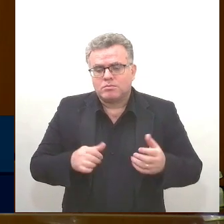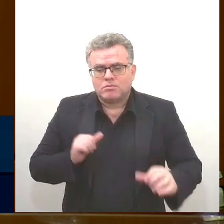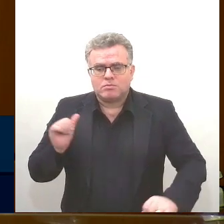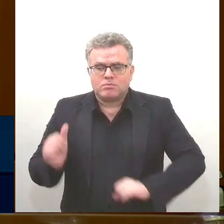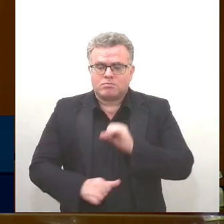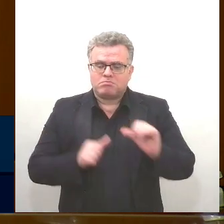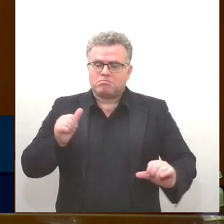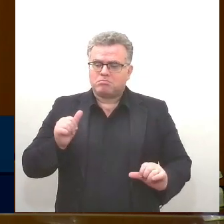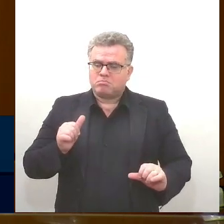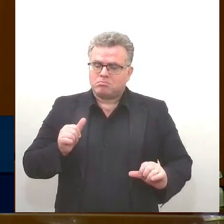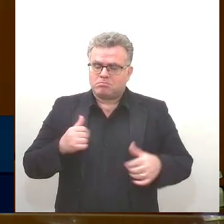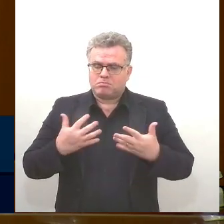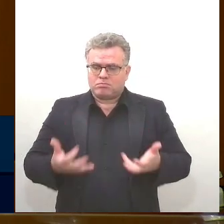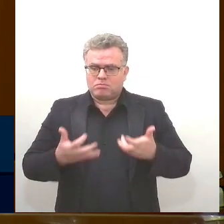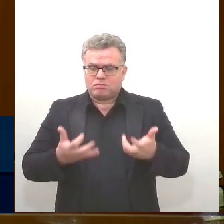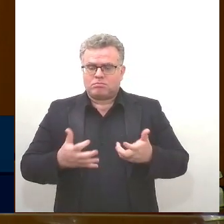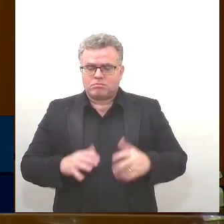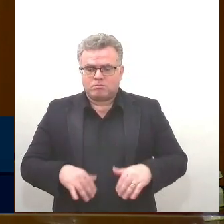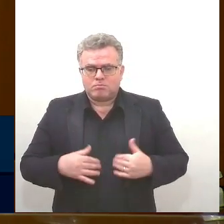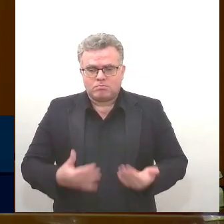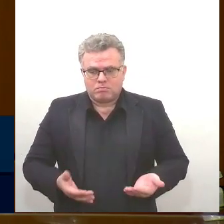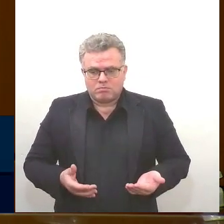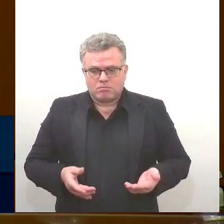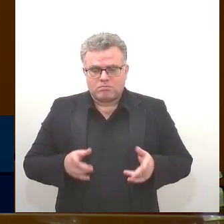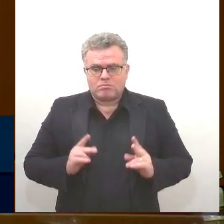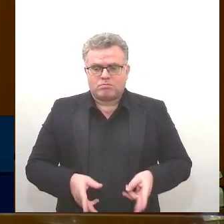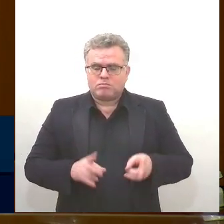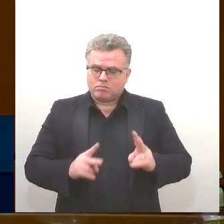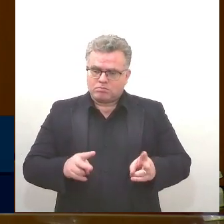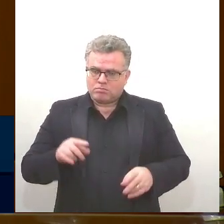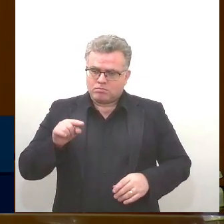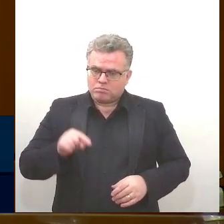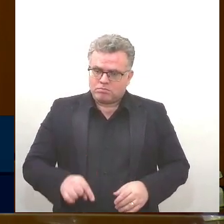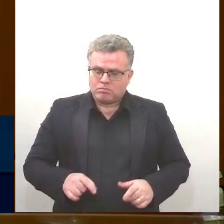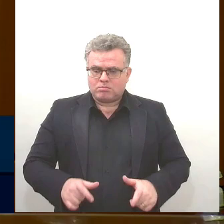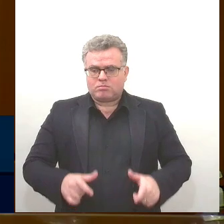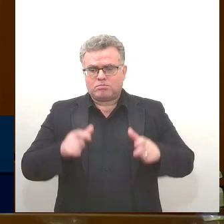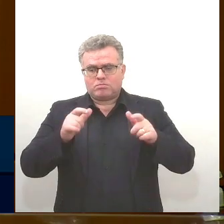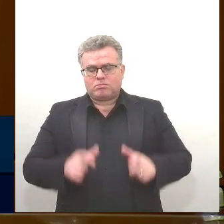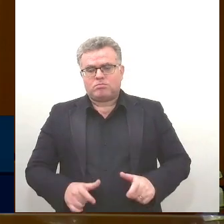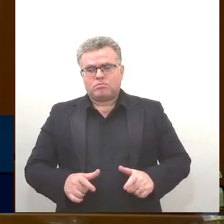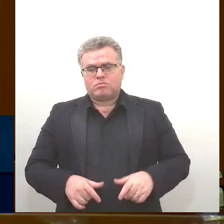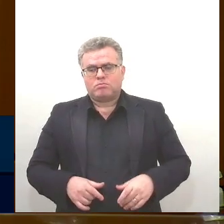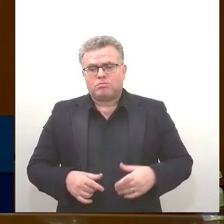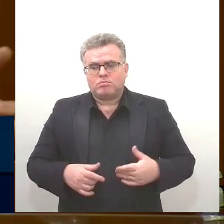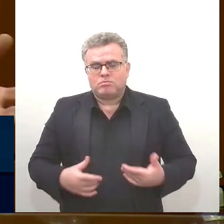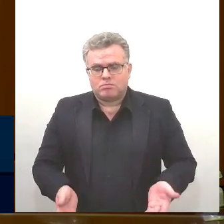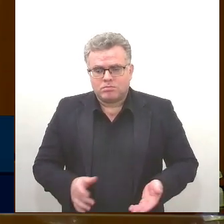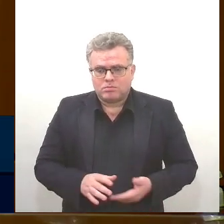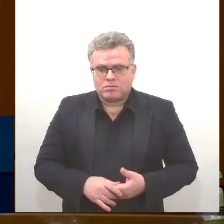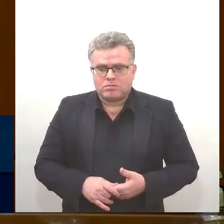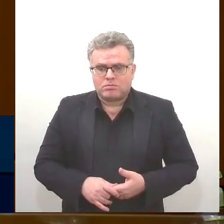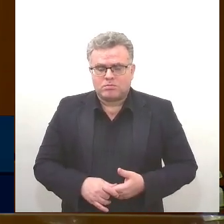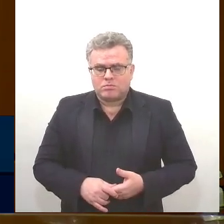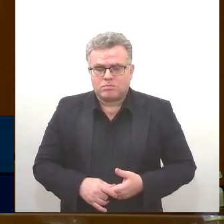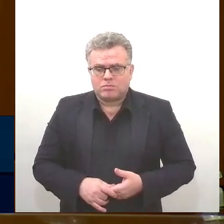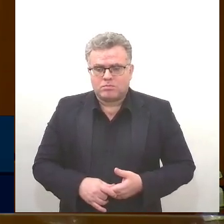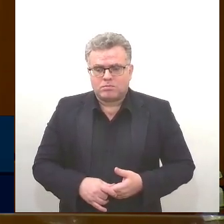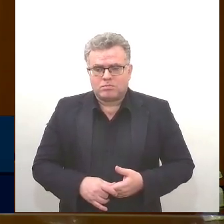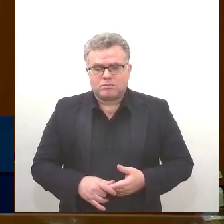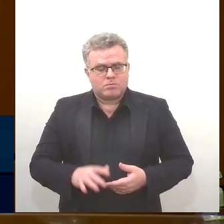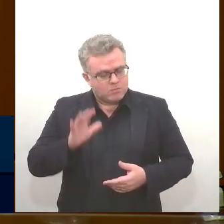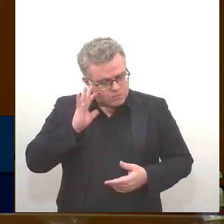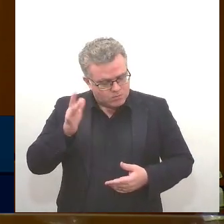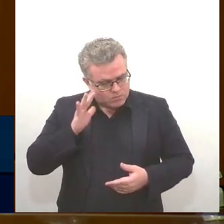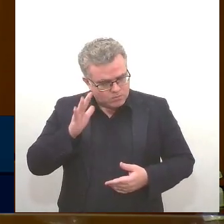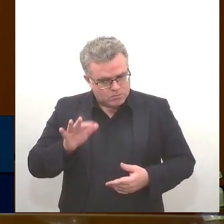tenha aqui neste bairro oportunidades de trabalho de emprego eu sonho com isso Sérgio então aquilo ali me